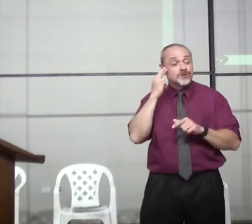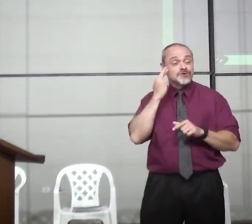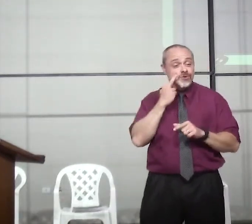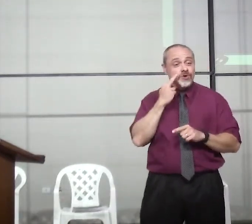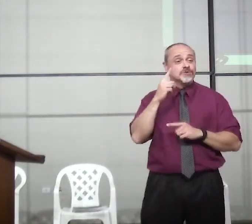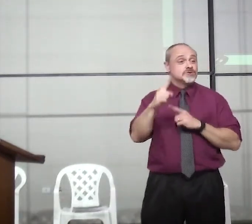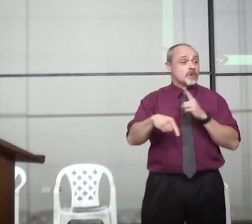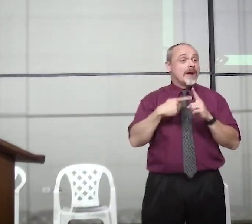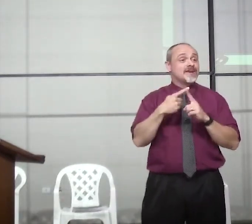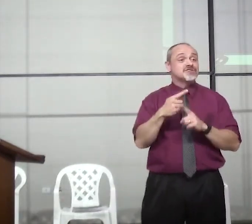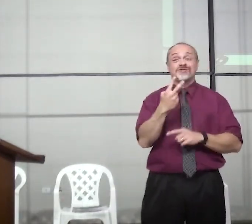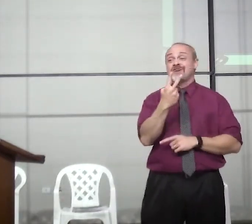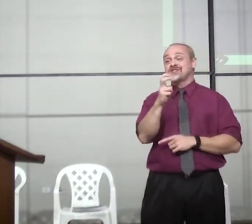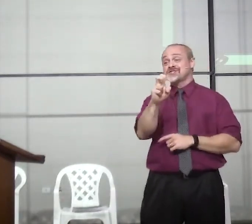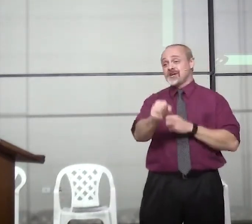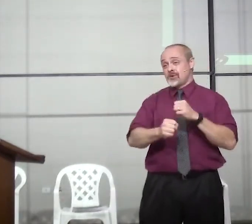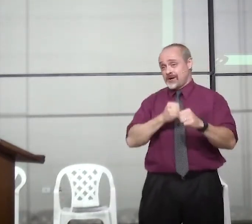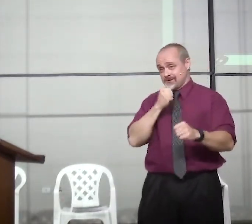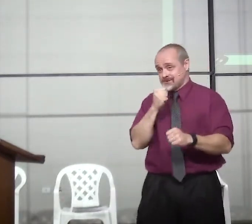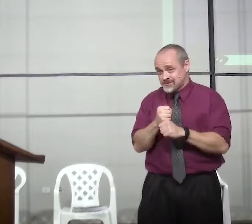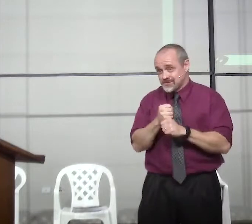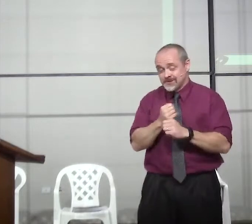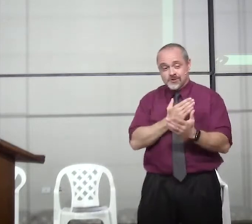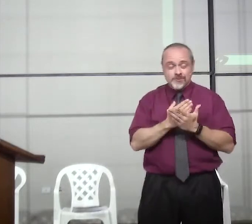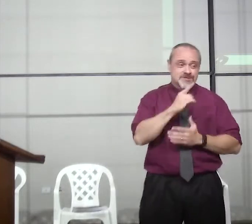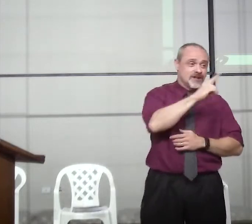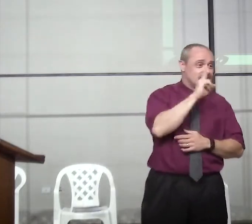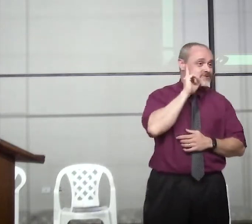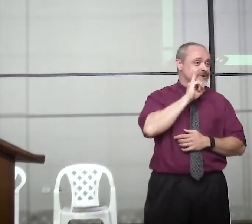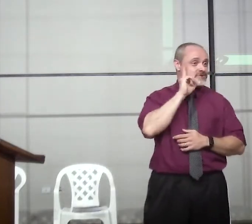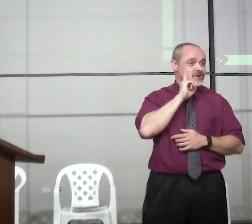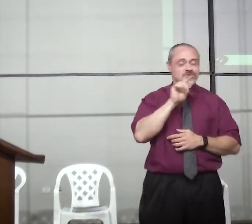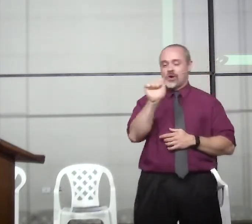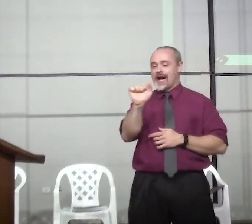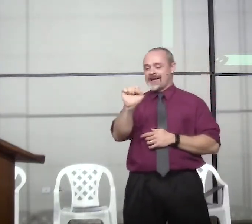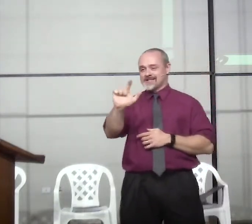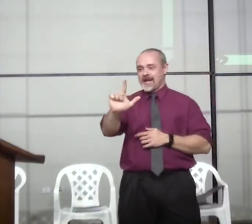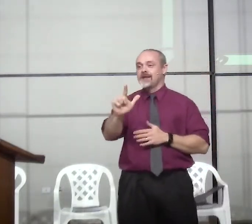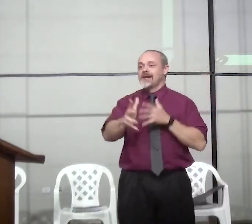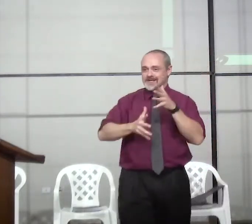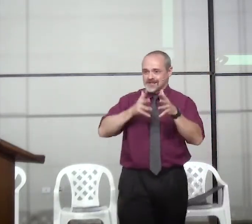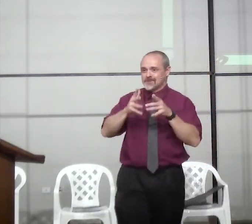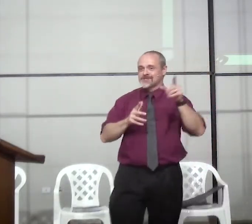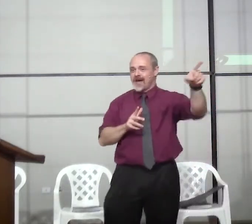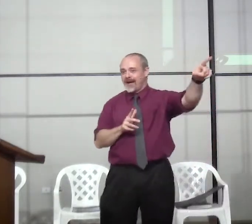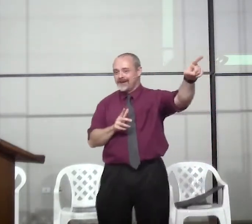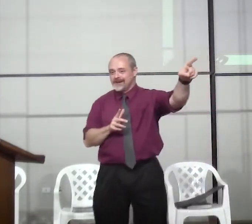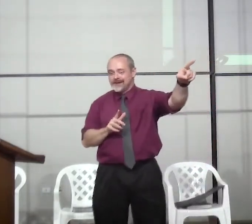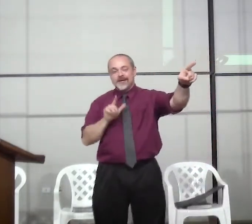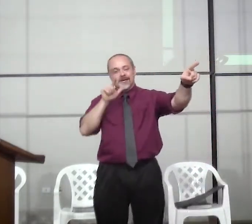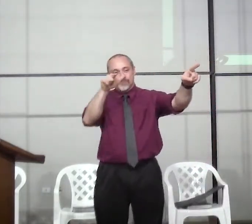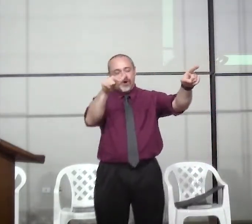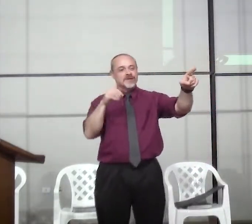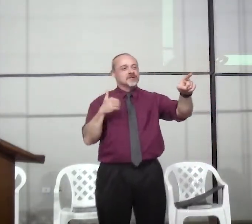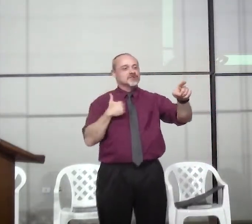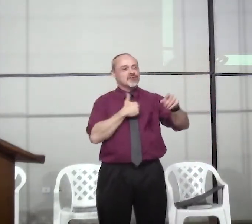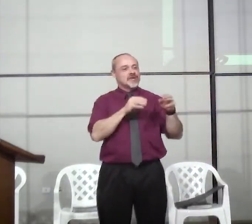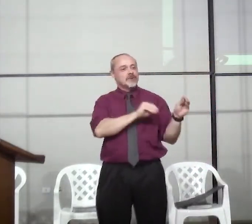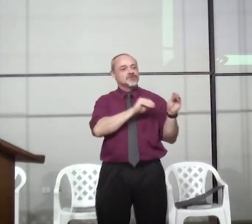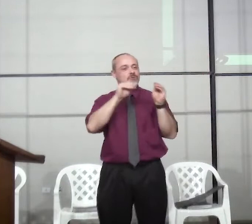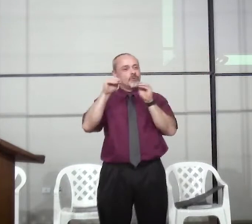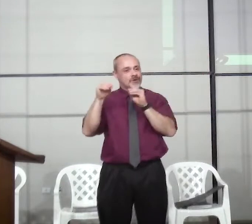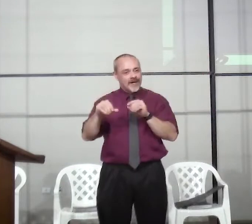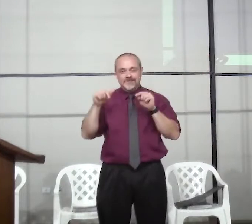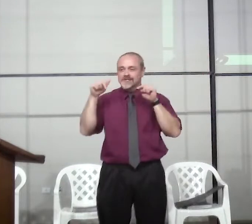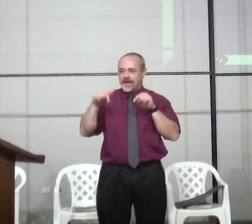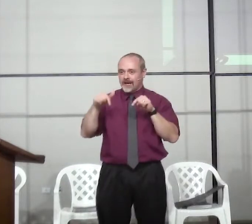trabalho com surdos por mais de 25 anos. Eu comecei lá nos Estados Unidos com ASE, as livros lá. E depois nós